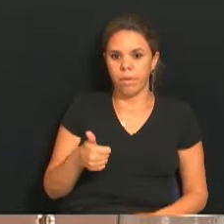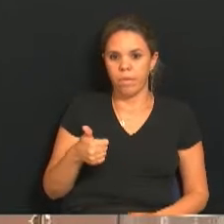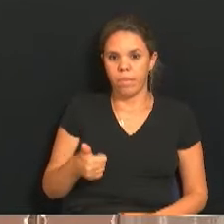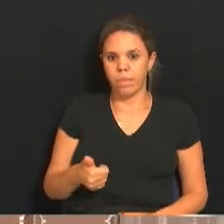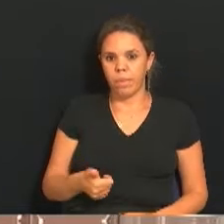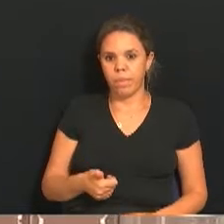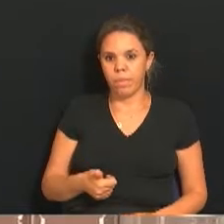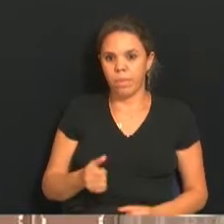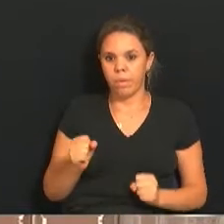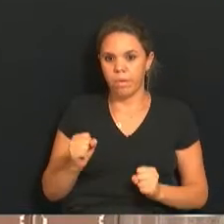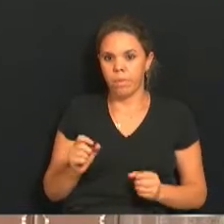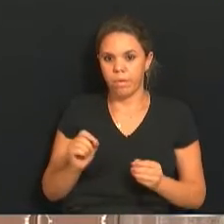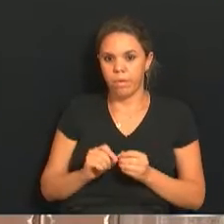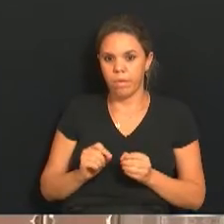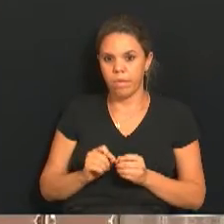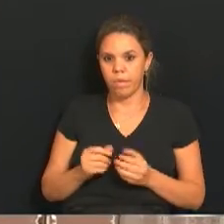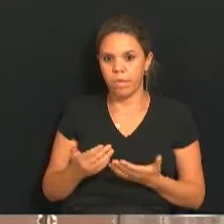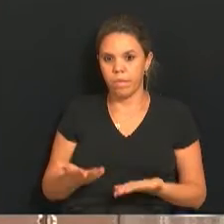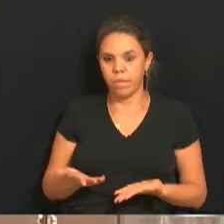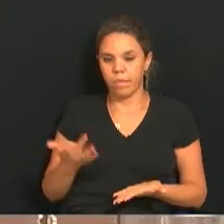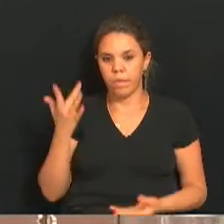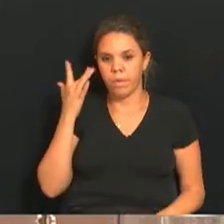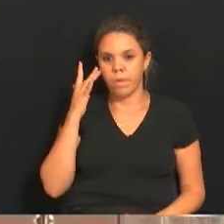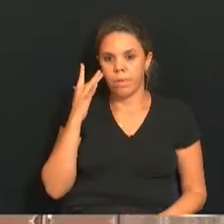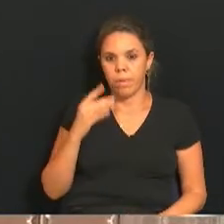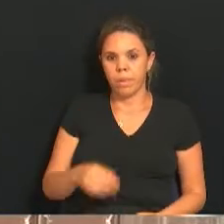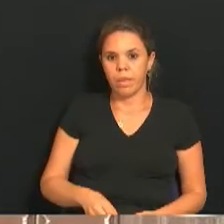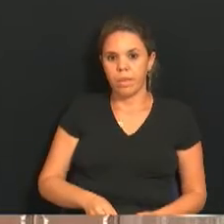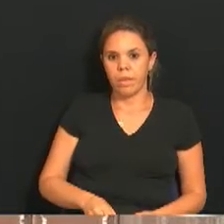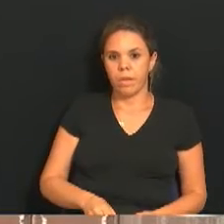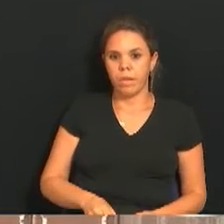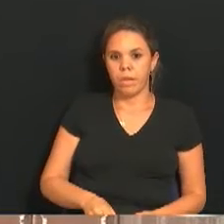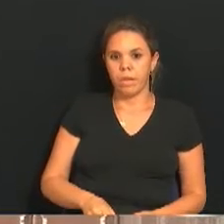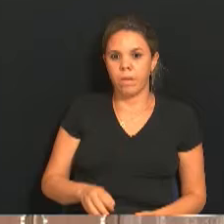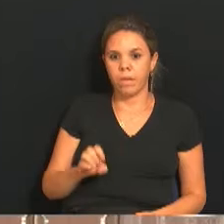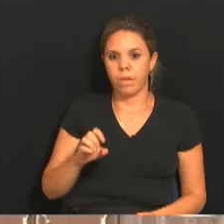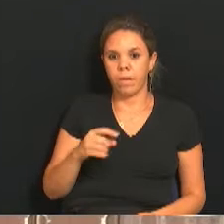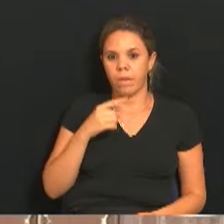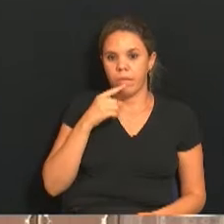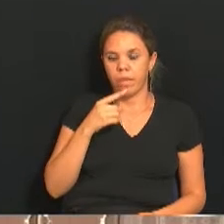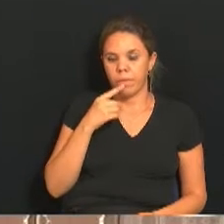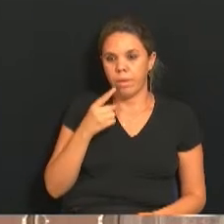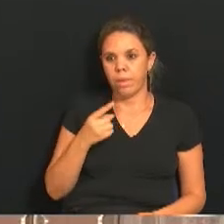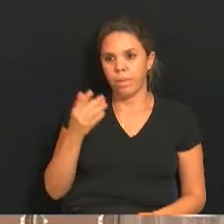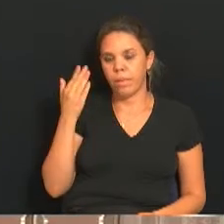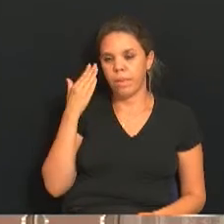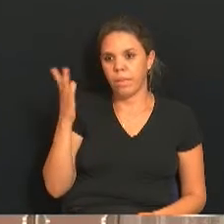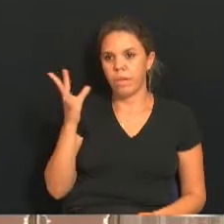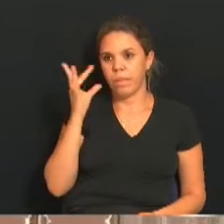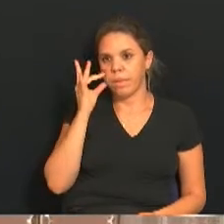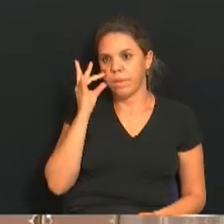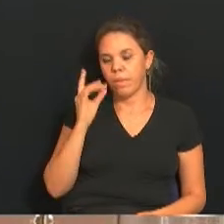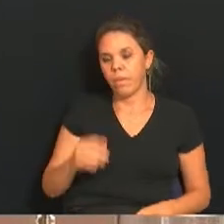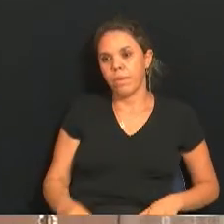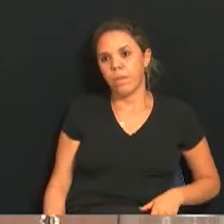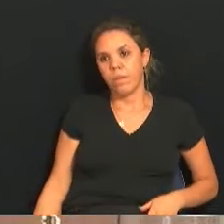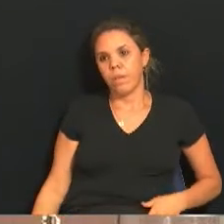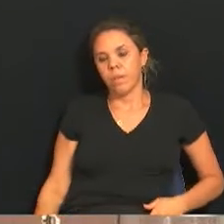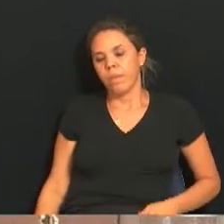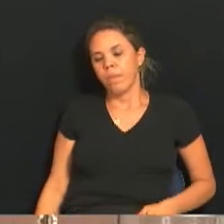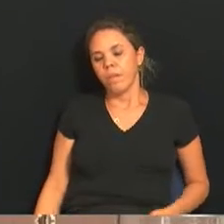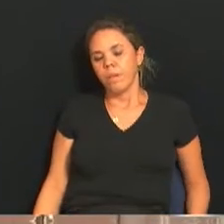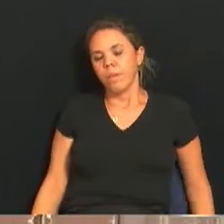fazer assim? Acho que o vereador Eduardo Magoga também, agradeço a presença, está junto com a gente aqui